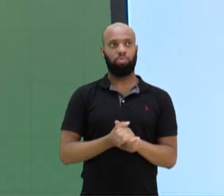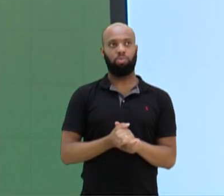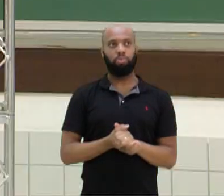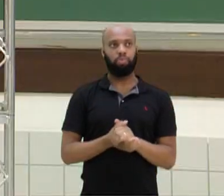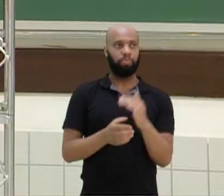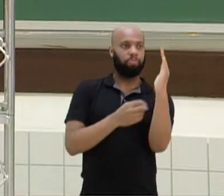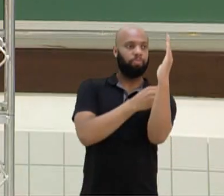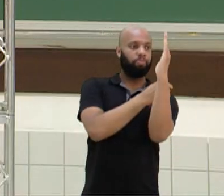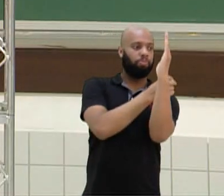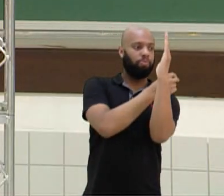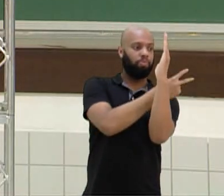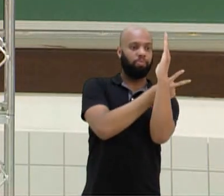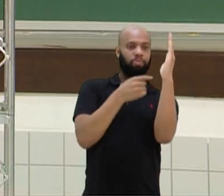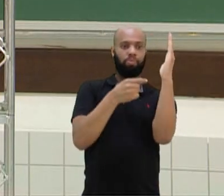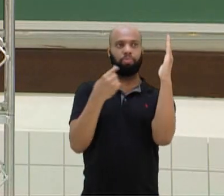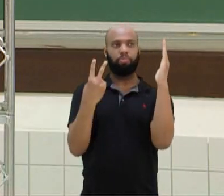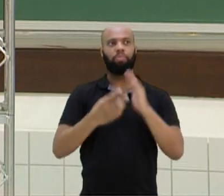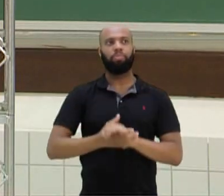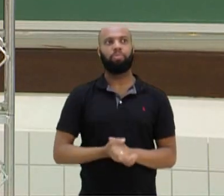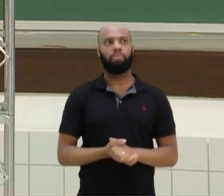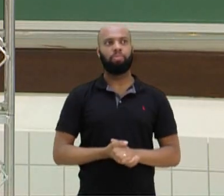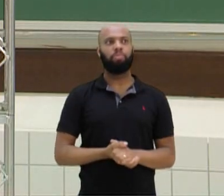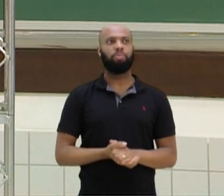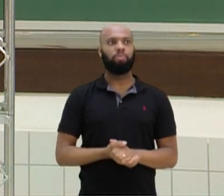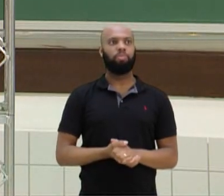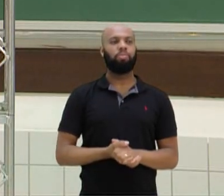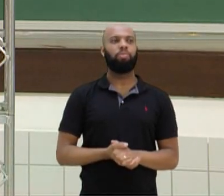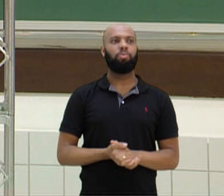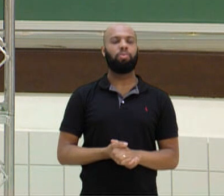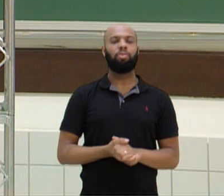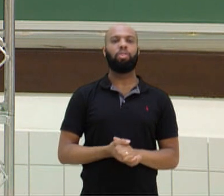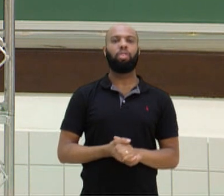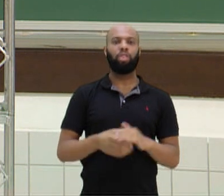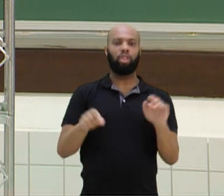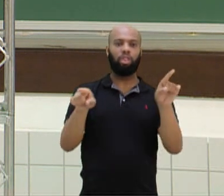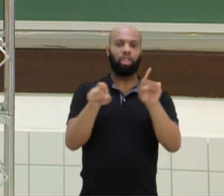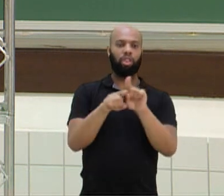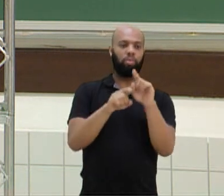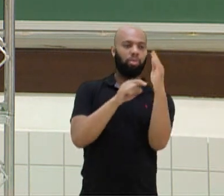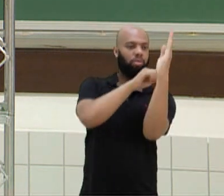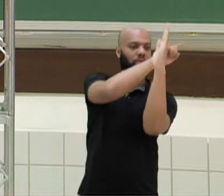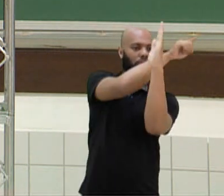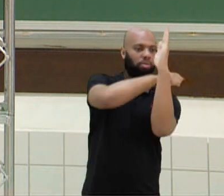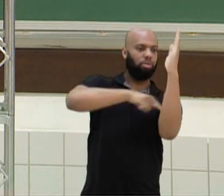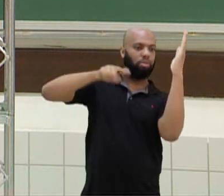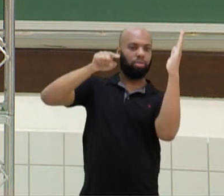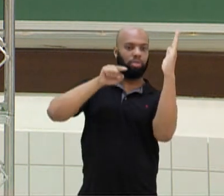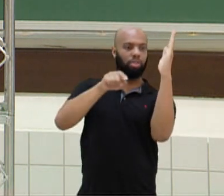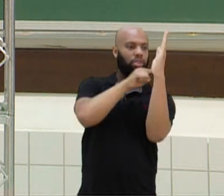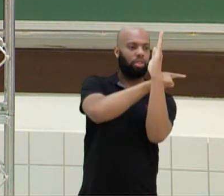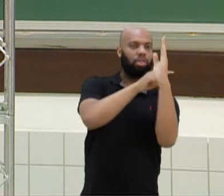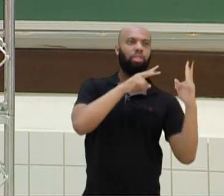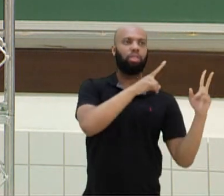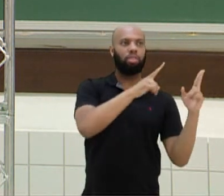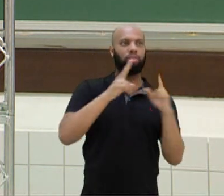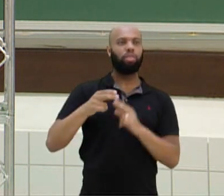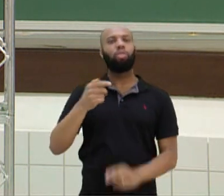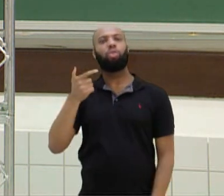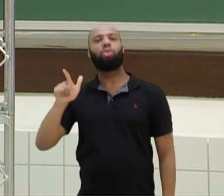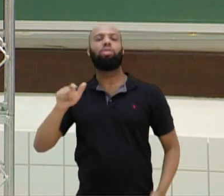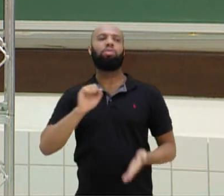para x e menos 8 para y. É o próprio menos 8, que já